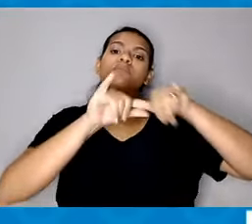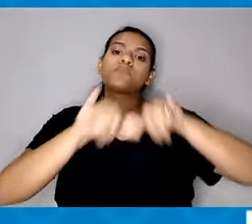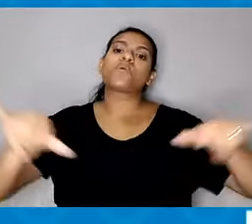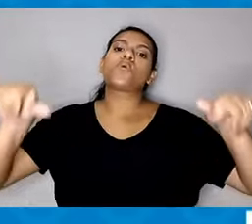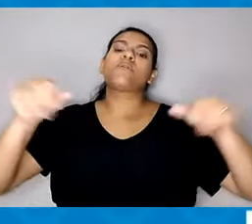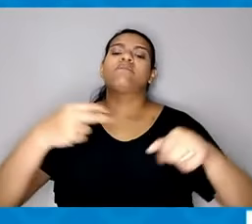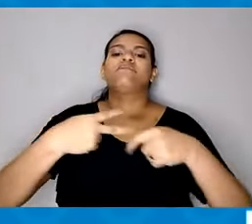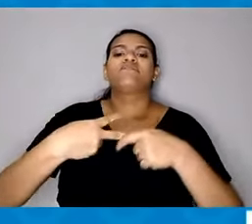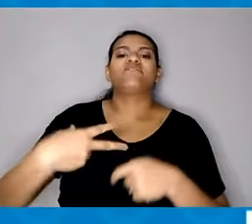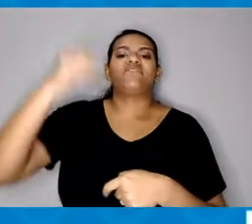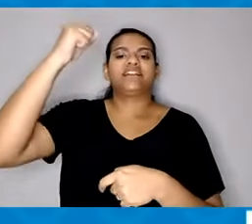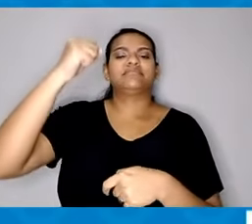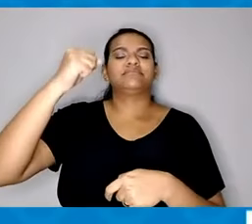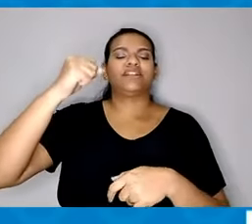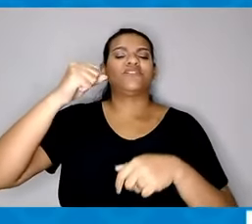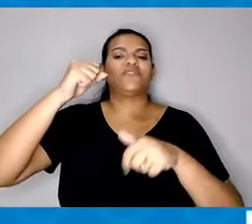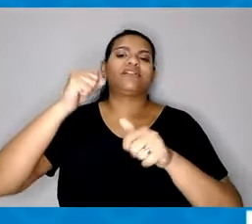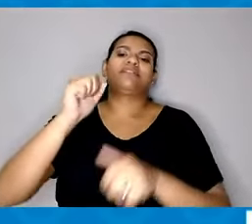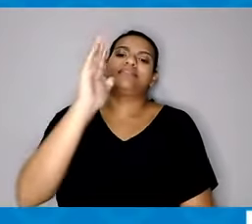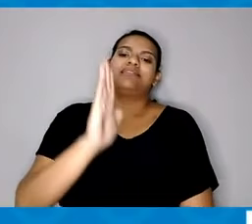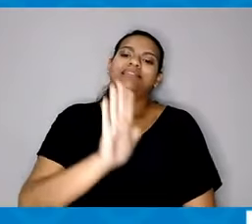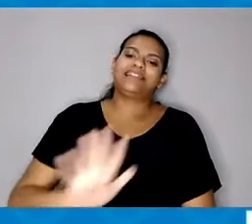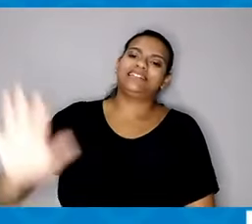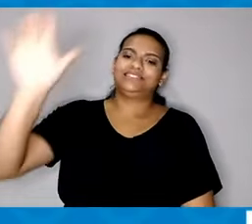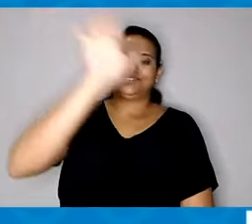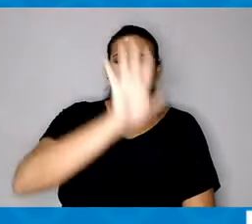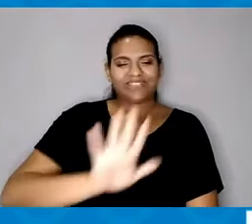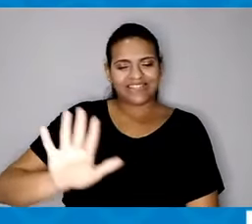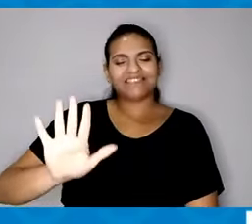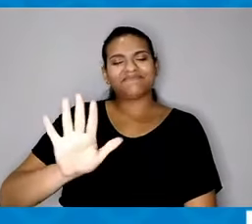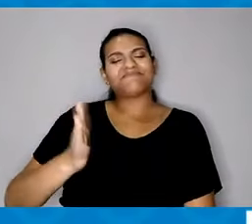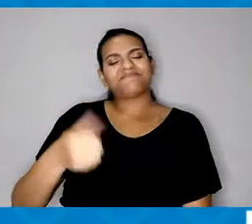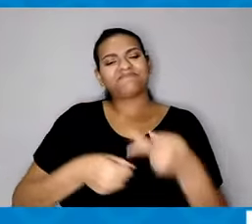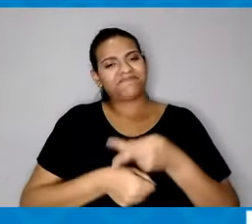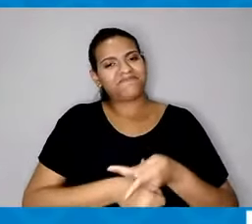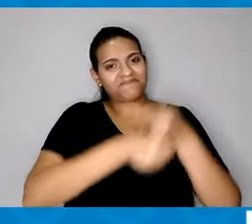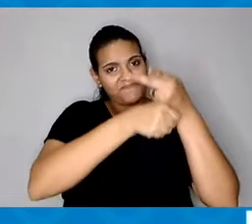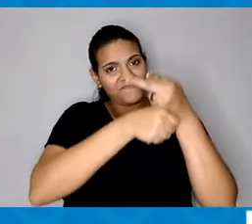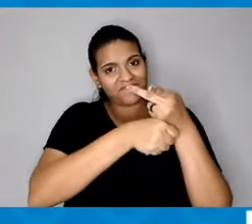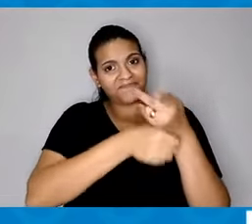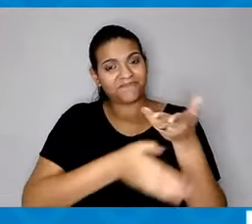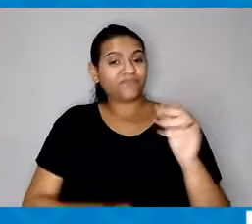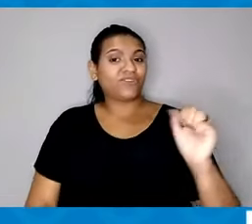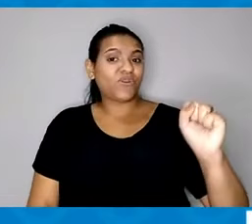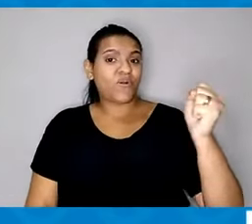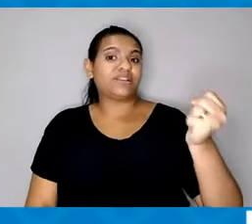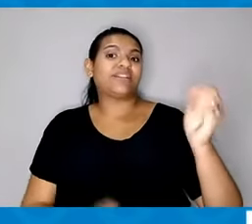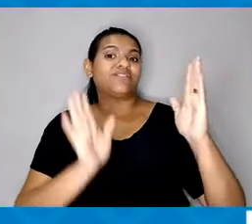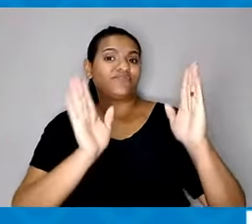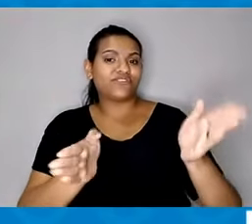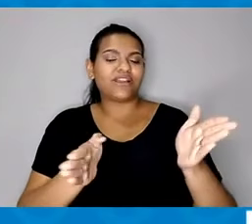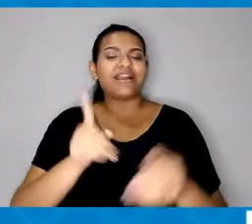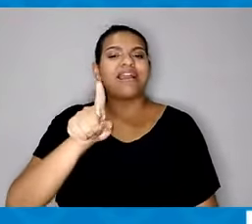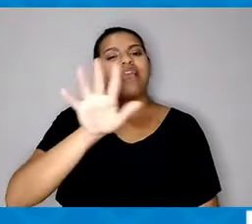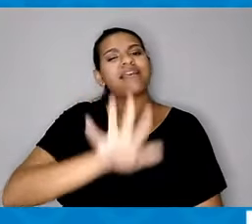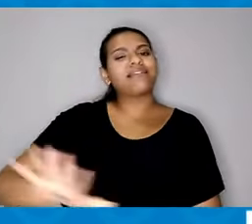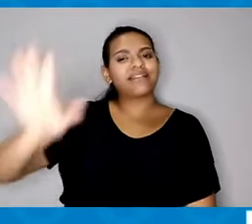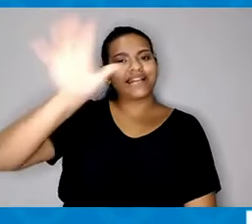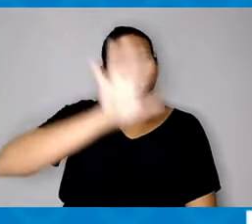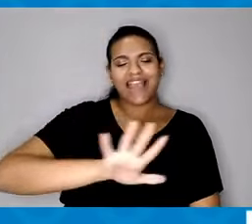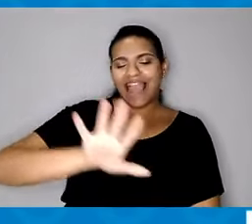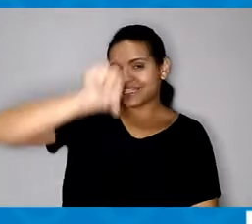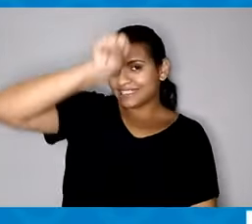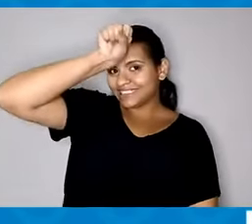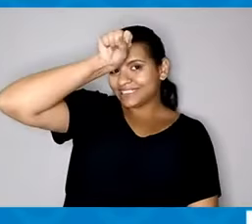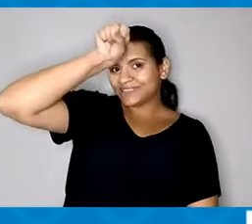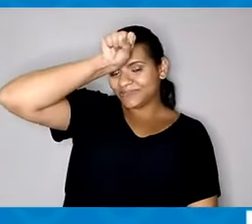nacionais da 8ª edição do Prêmio Respostas para o Amanhã, que é a edição global da Samsung Solve for Tomorrow.